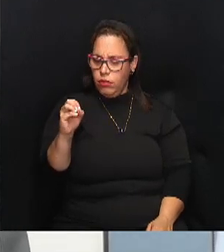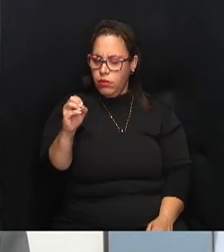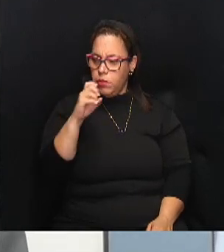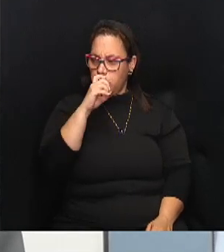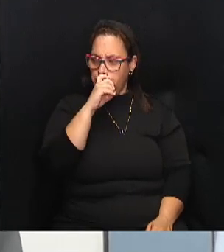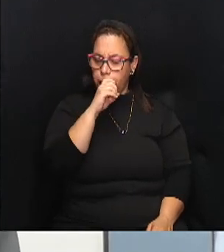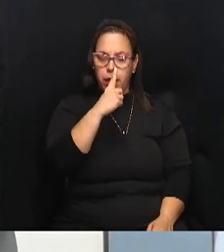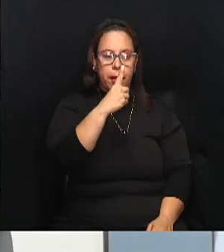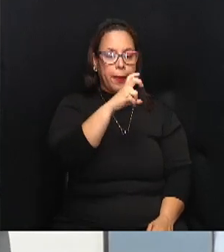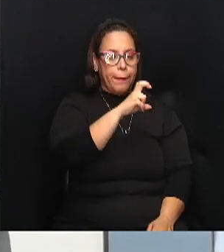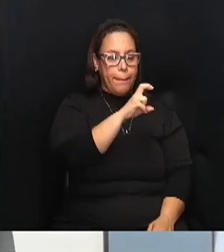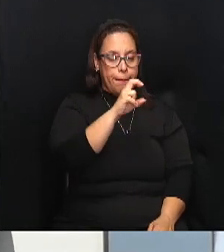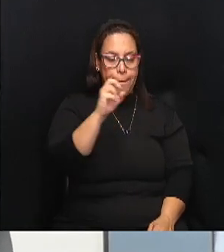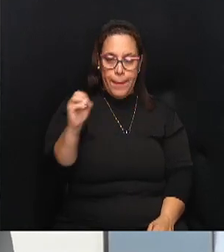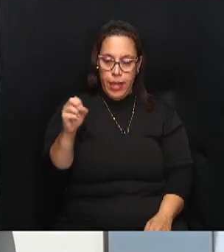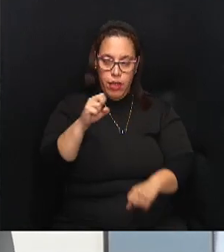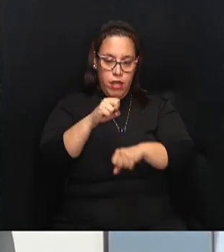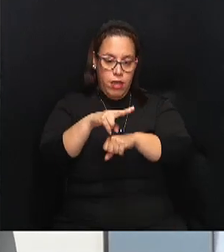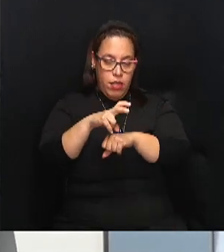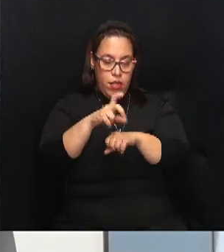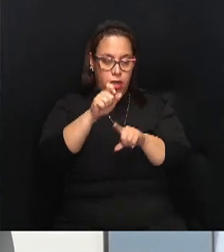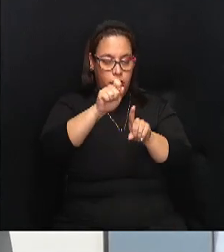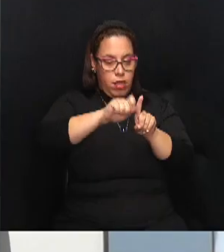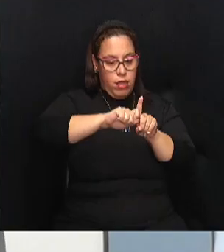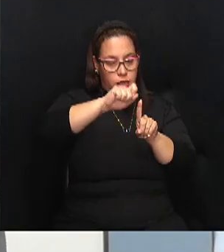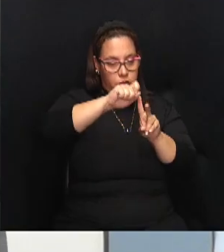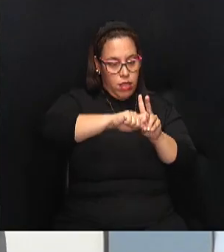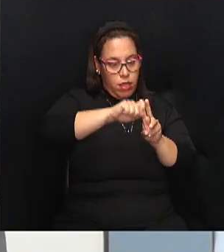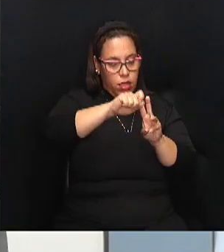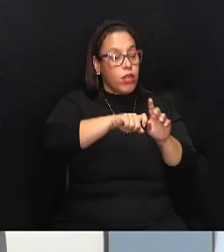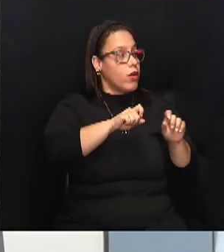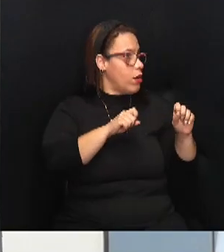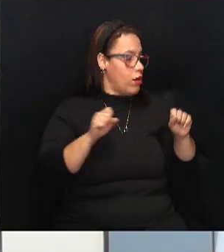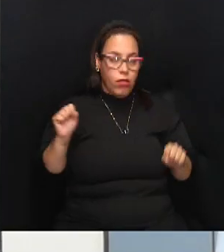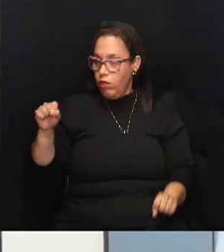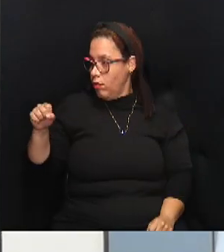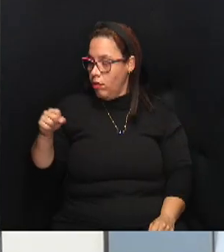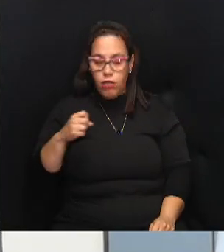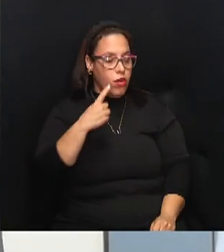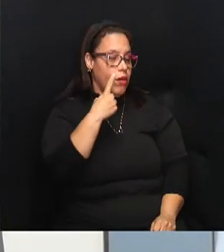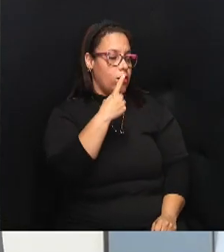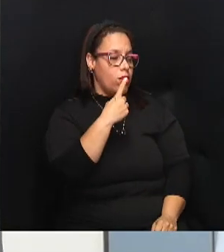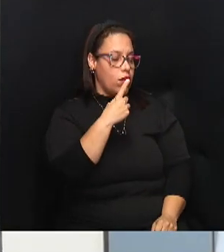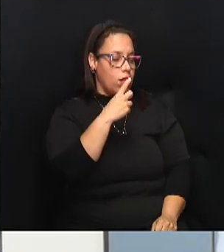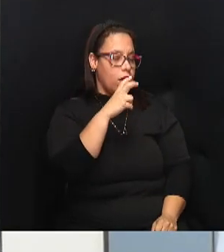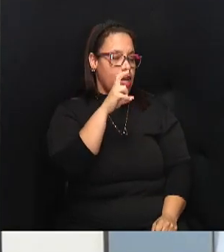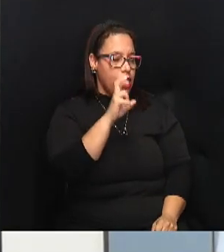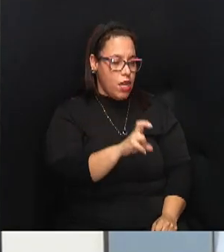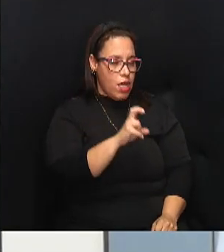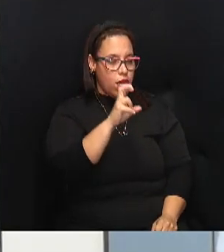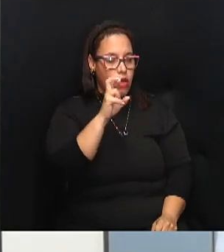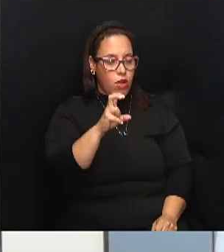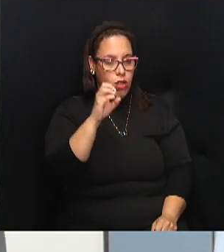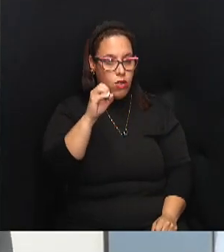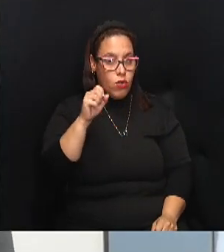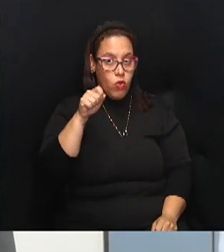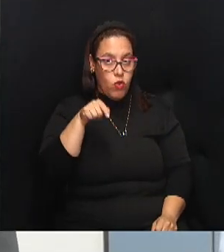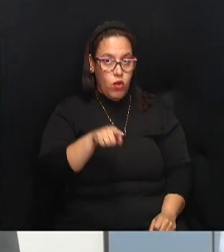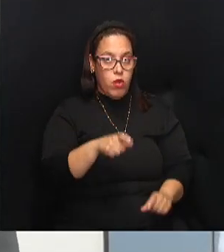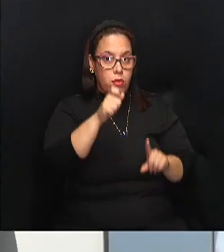torno de 1.500 vagas no mês, Sim. Né, o que daria 550 mil reais mês.